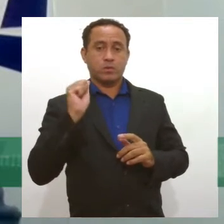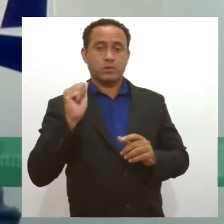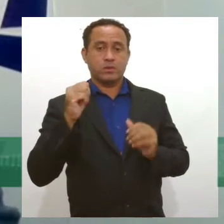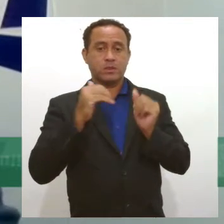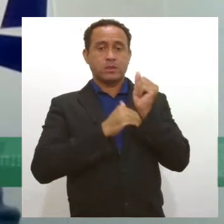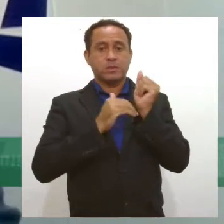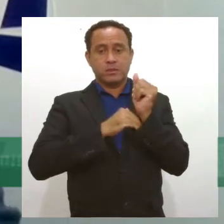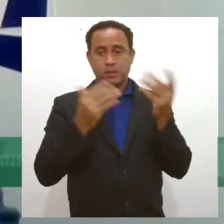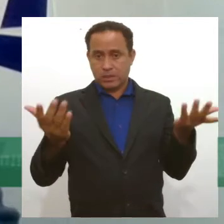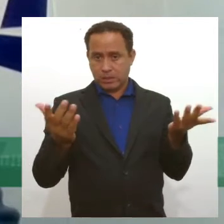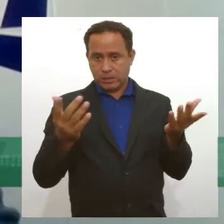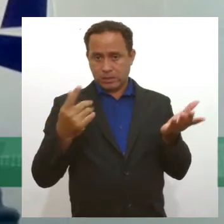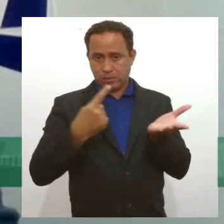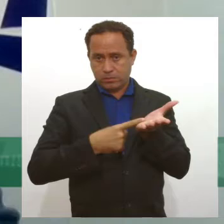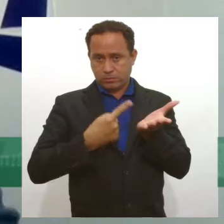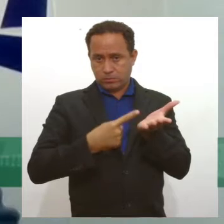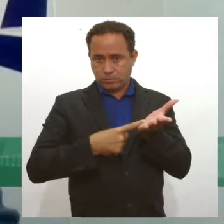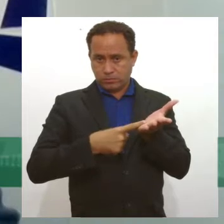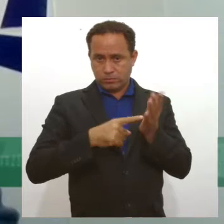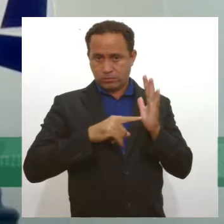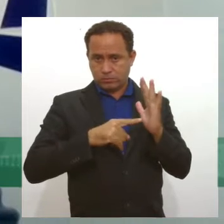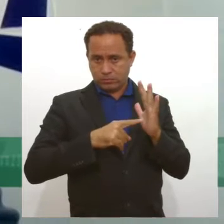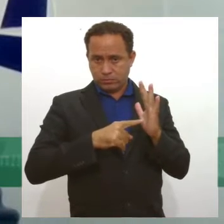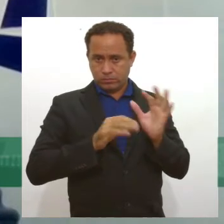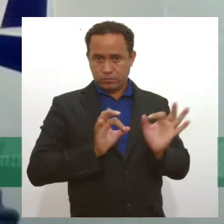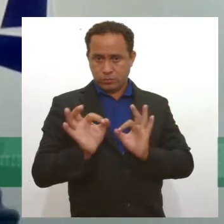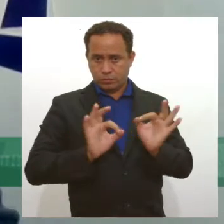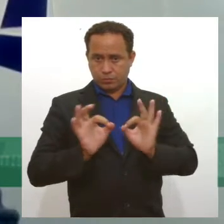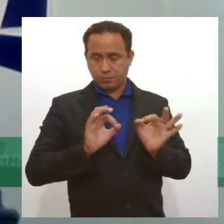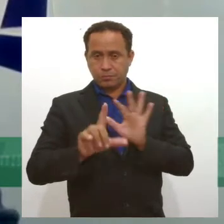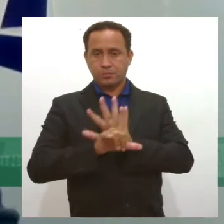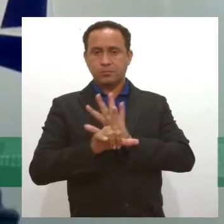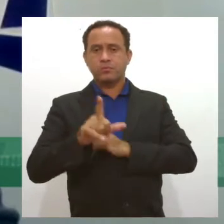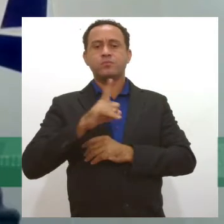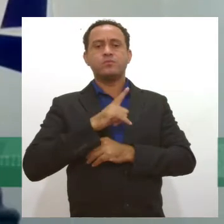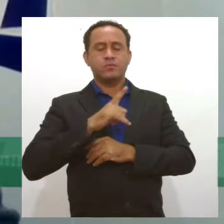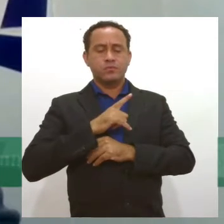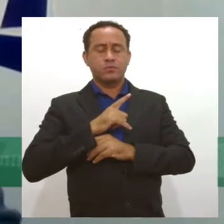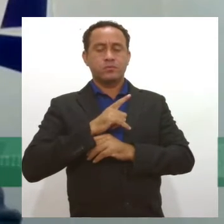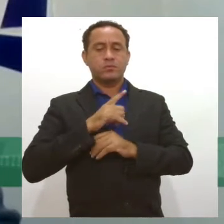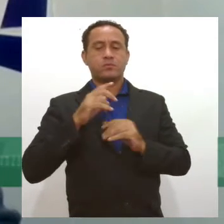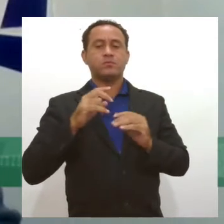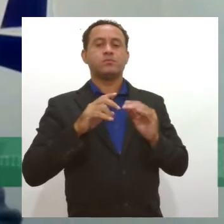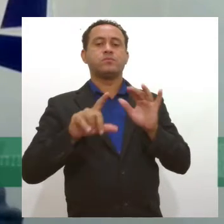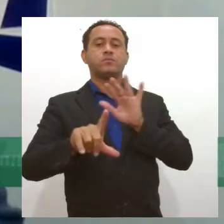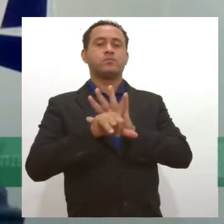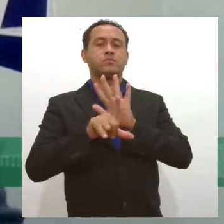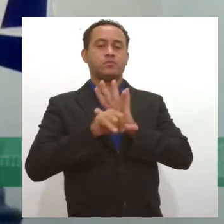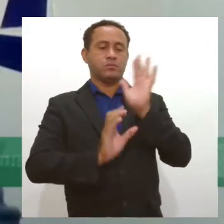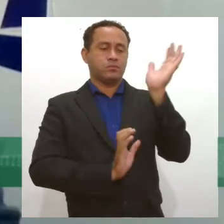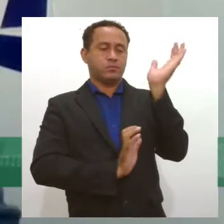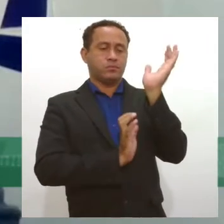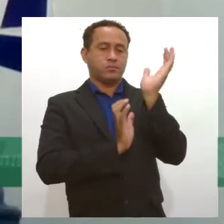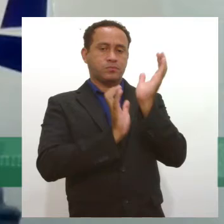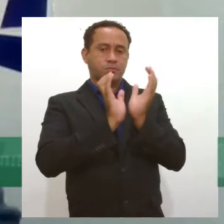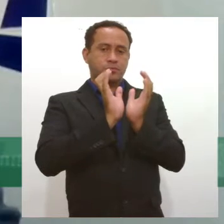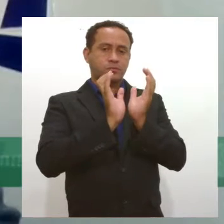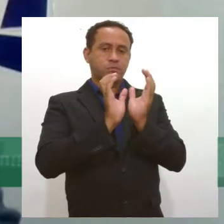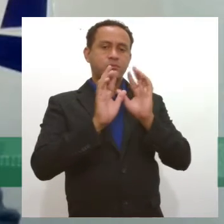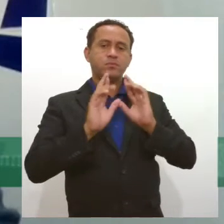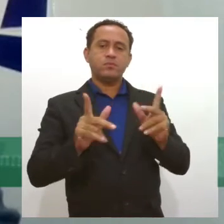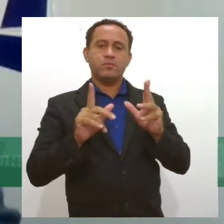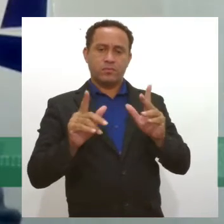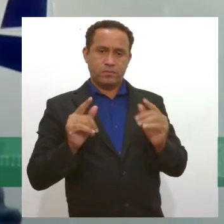Porque com essa regulamentação da sociedade anônima, você tem uma burocracia, um índice de governança, que também é um fator